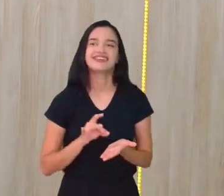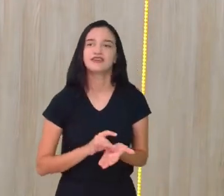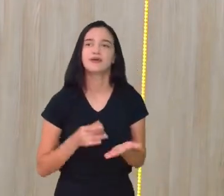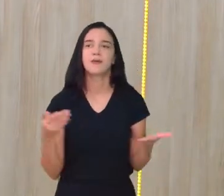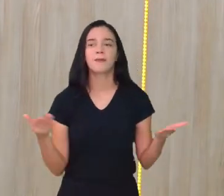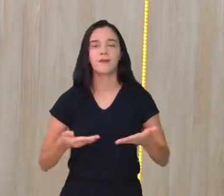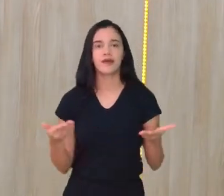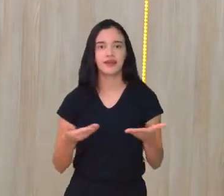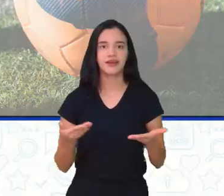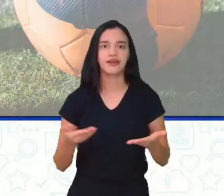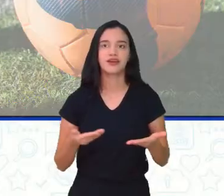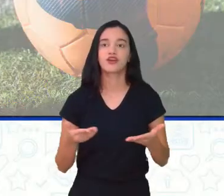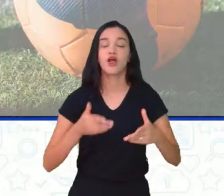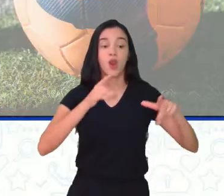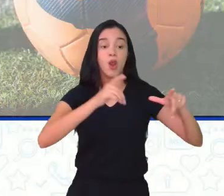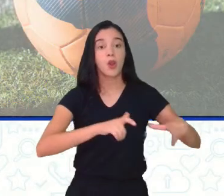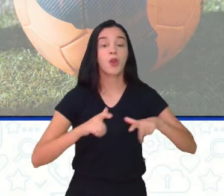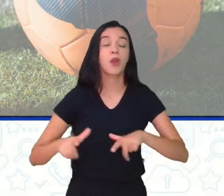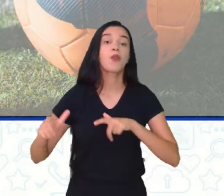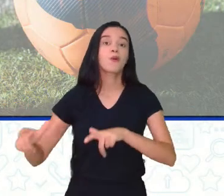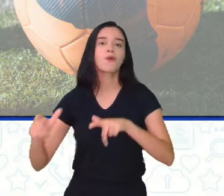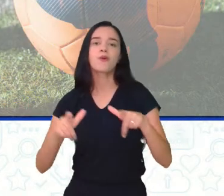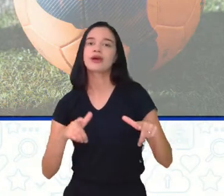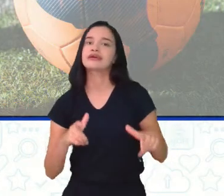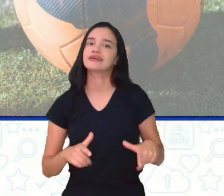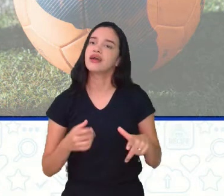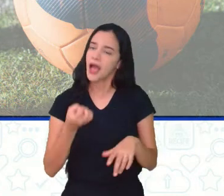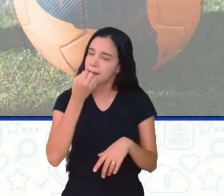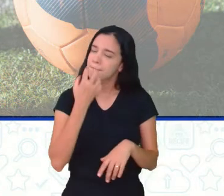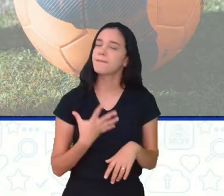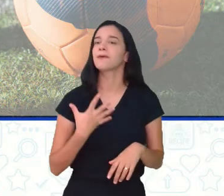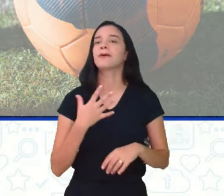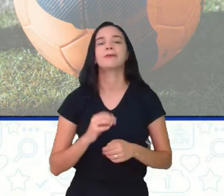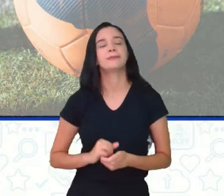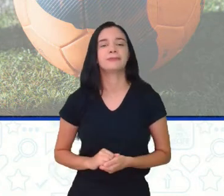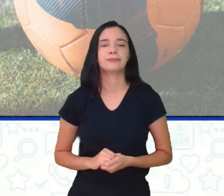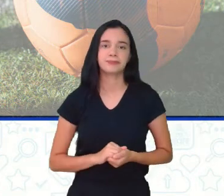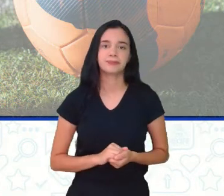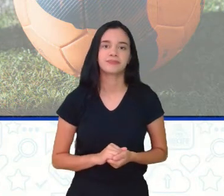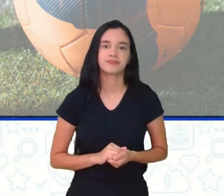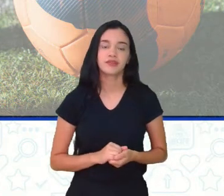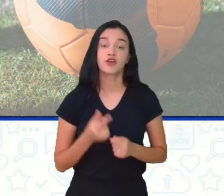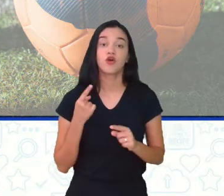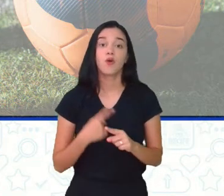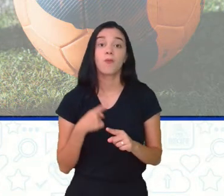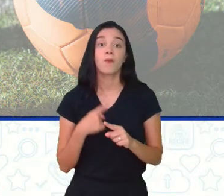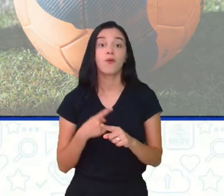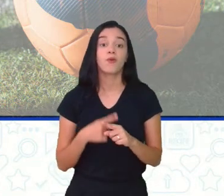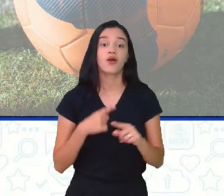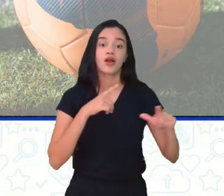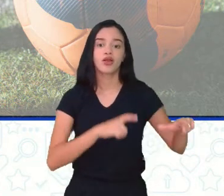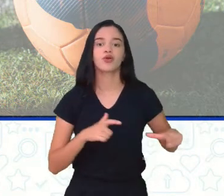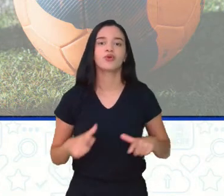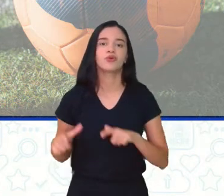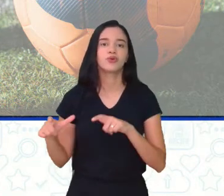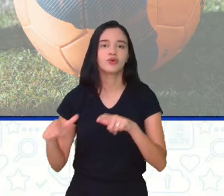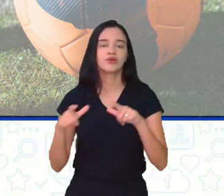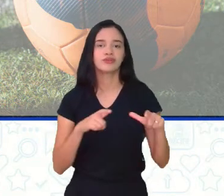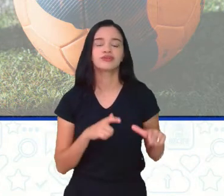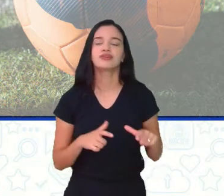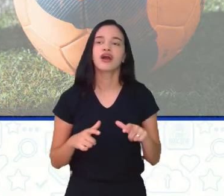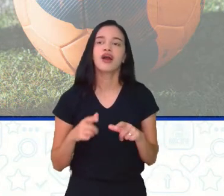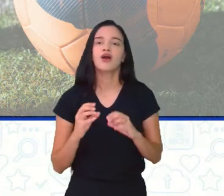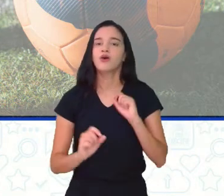professor, agora sim, viu? Lugar, ó. Eita. O lugar é bom, viu? O lugar é bom porque o lugar já vai estar